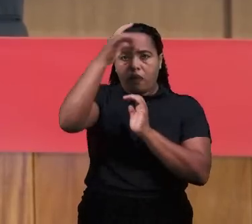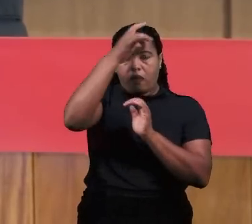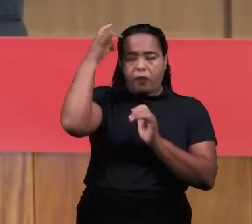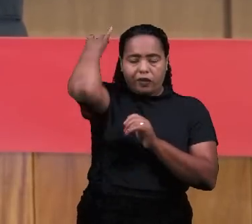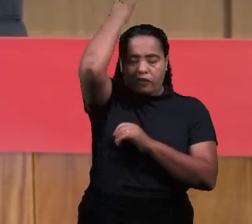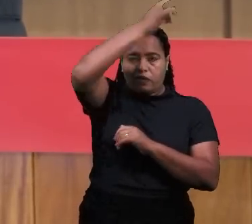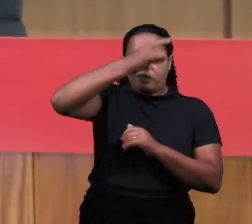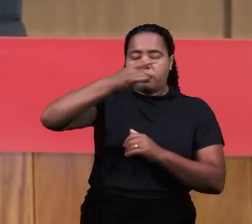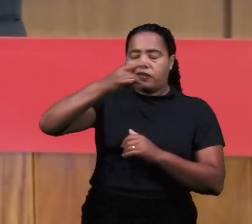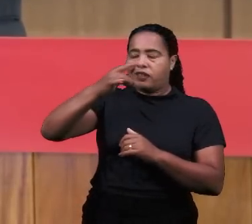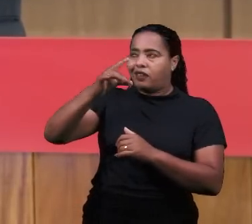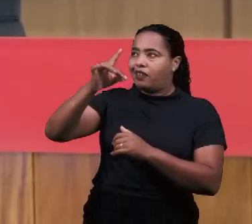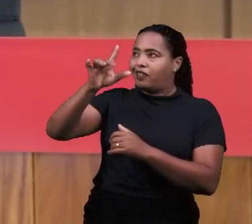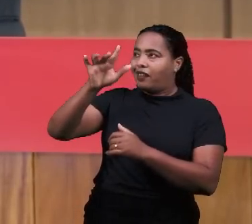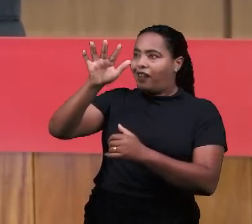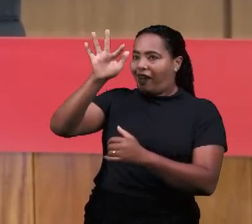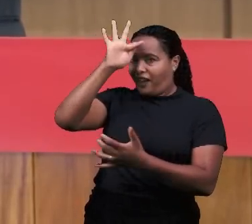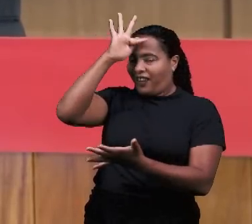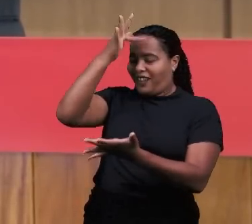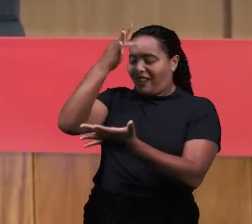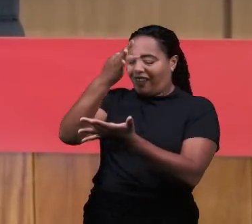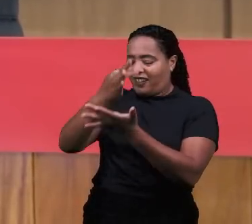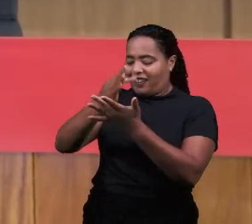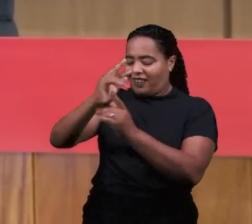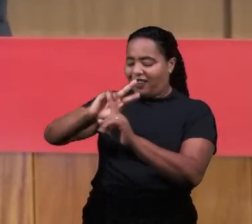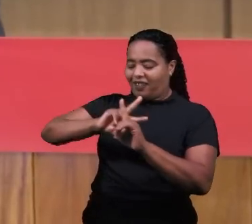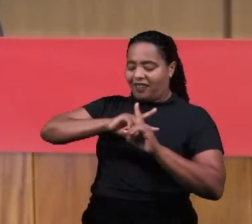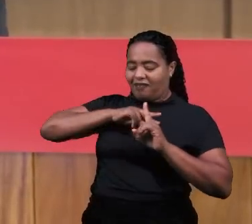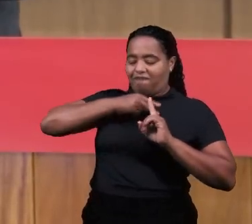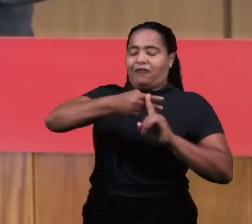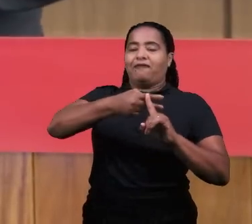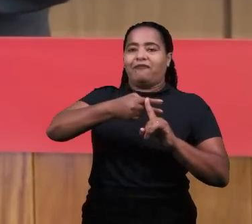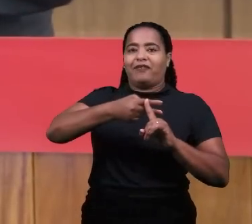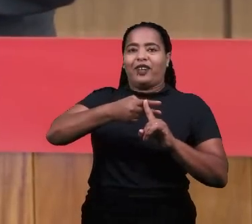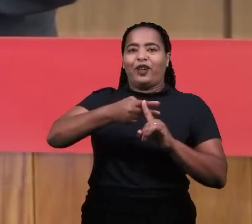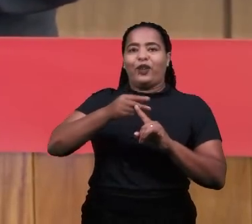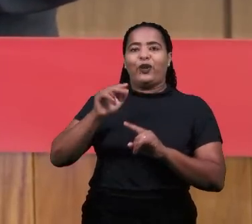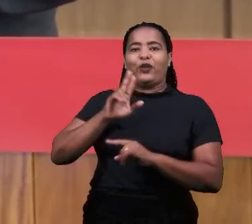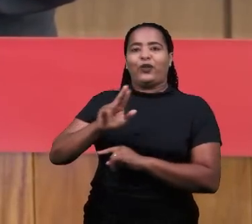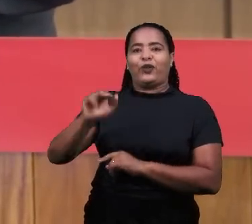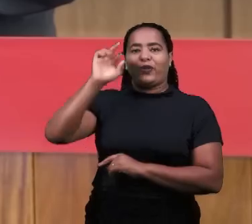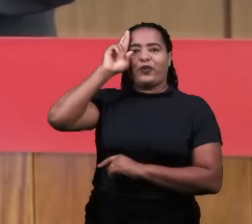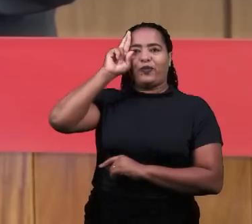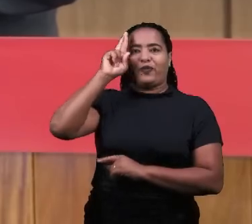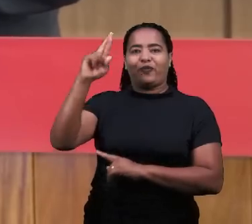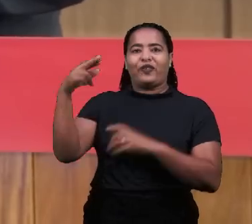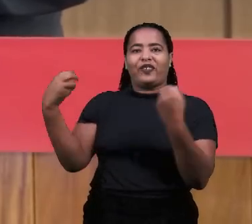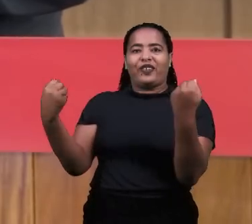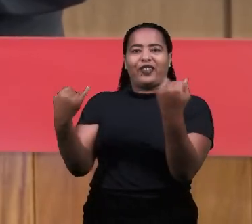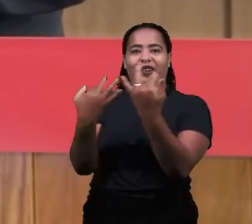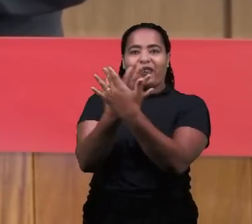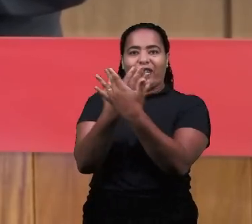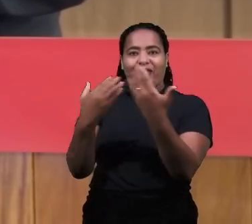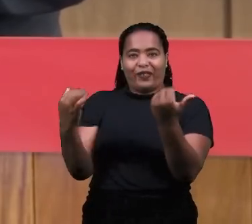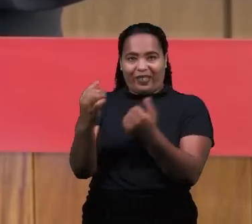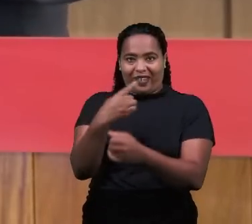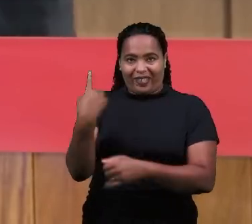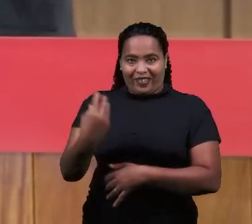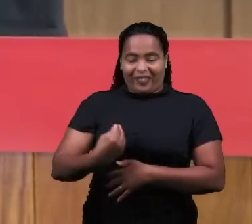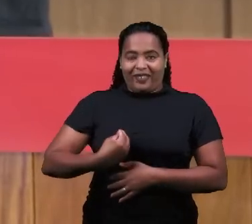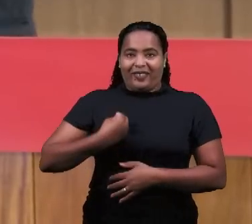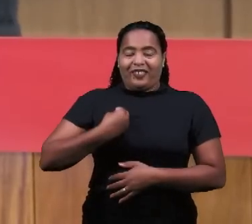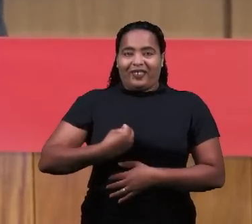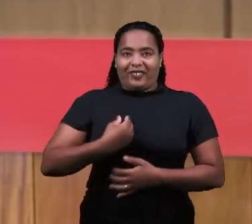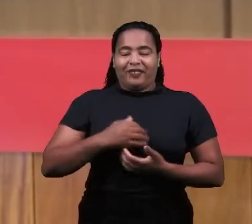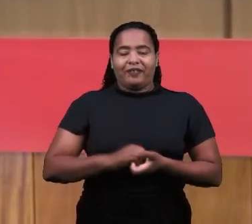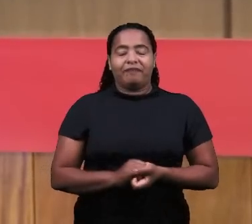a fé é acrescentada a nós e o nome do Senhor é glorificado. Vamos ver aqui agora o